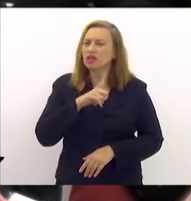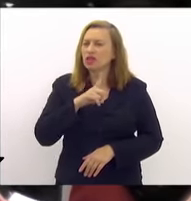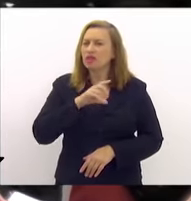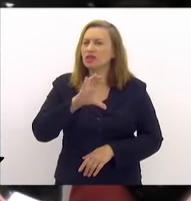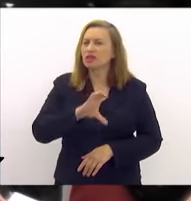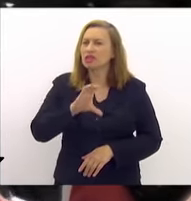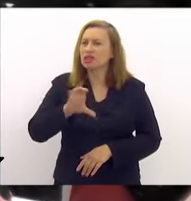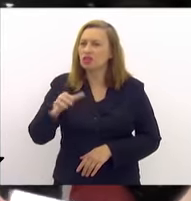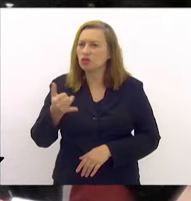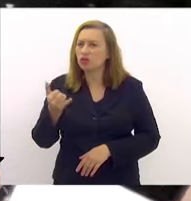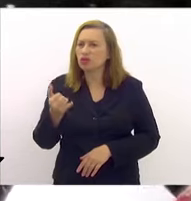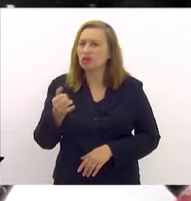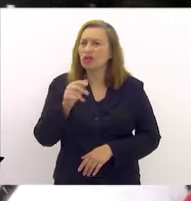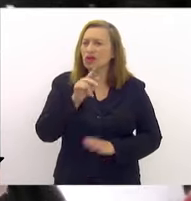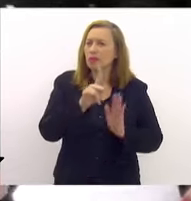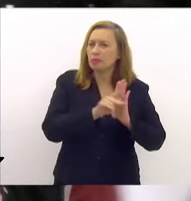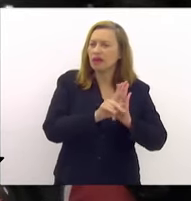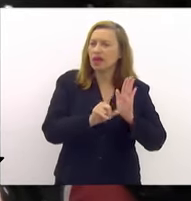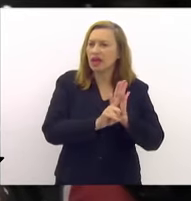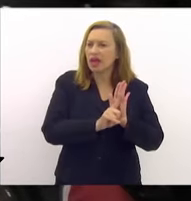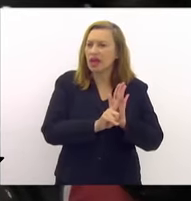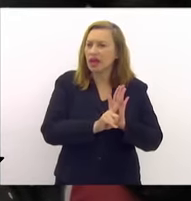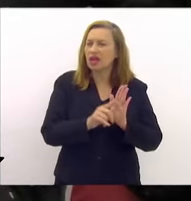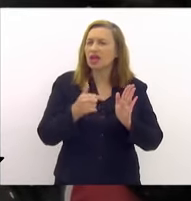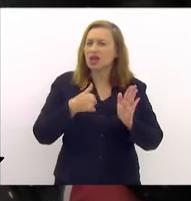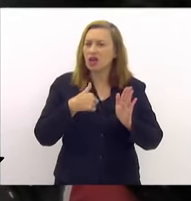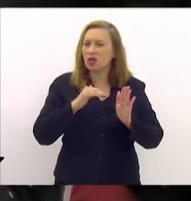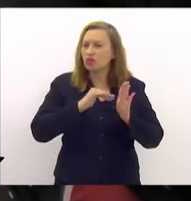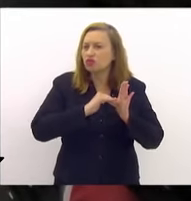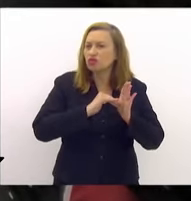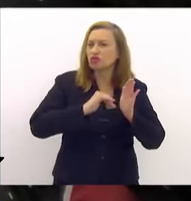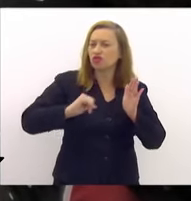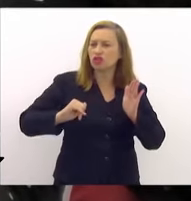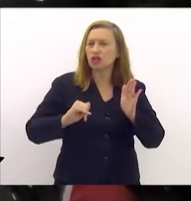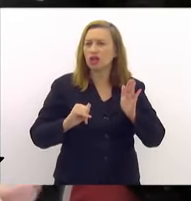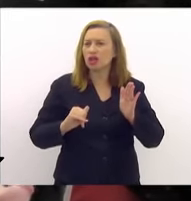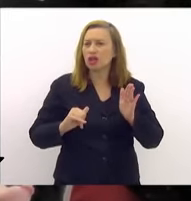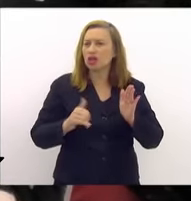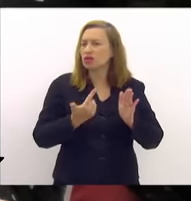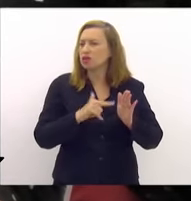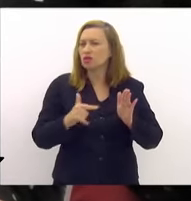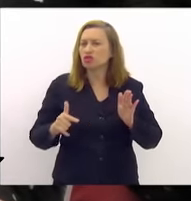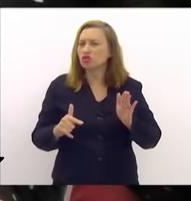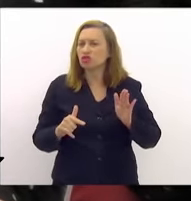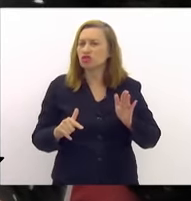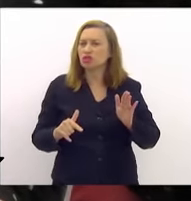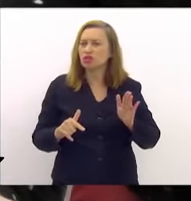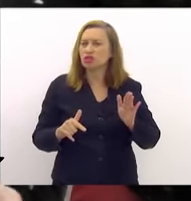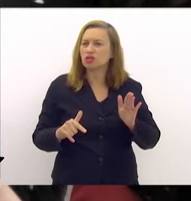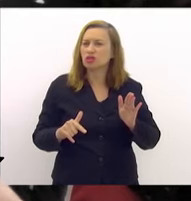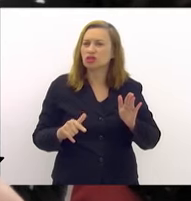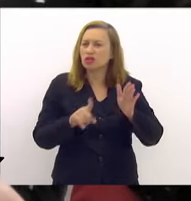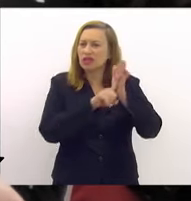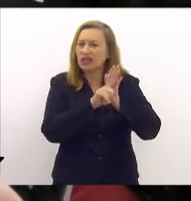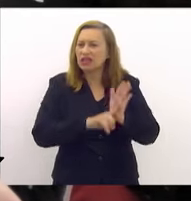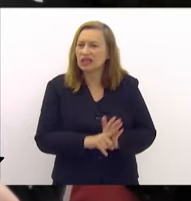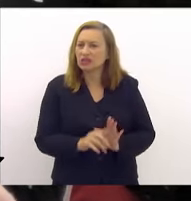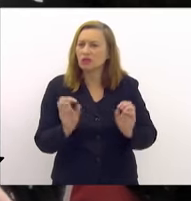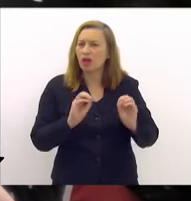CCJ PLs que eu desarquivei, enfim, e que não tinha sido feito o procedimento.